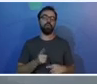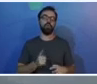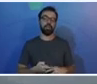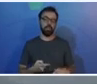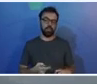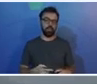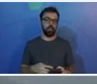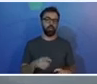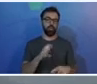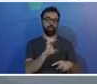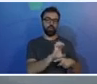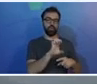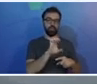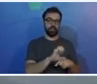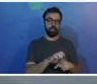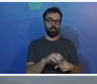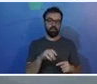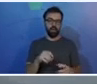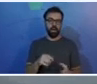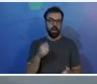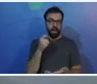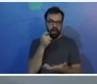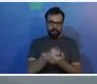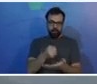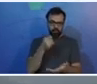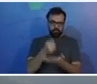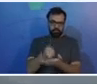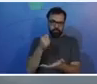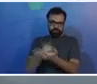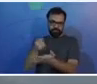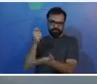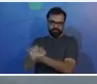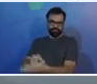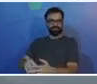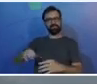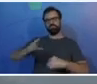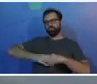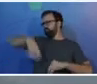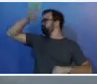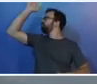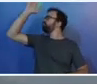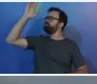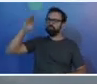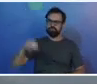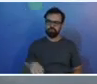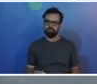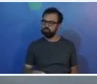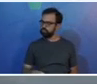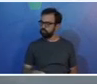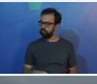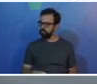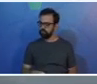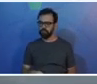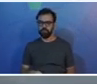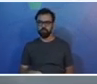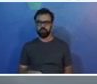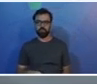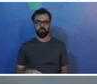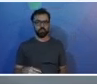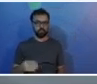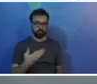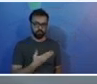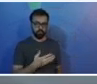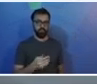de Responsabilidade Fiscal para as despesas com o pessoal. A situação está mais crítica em